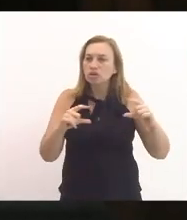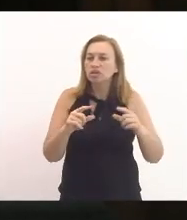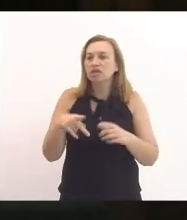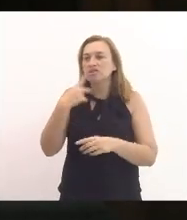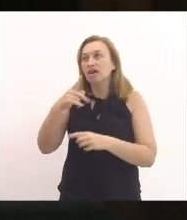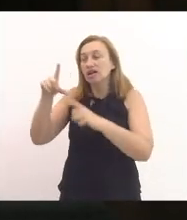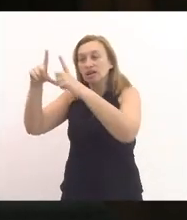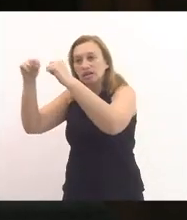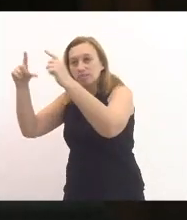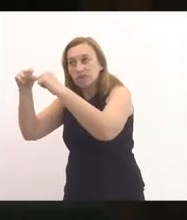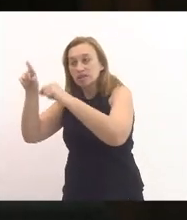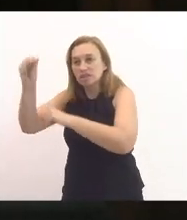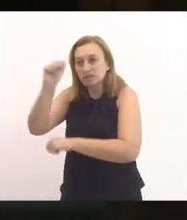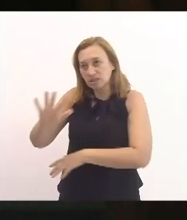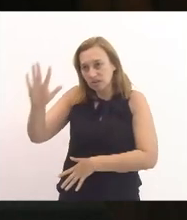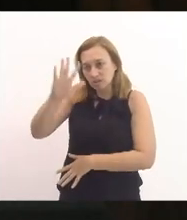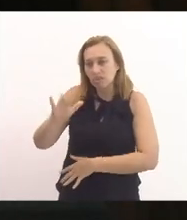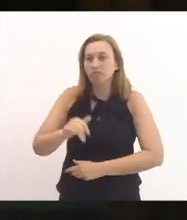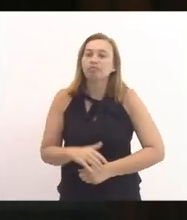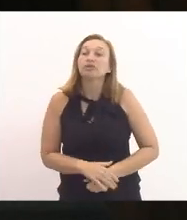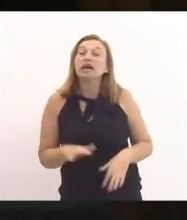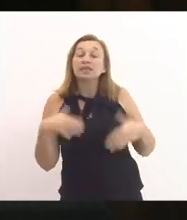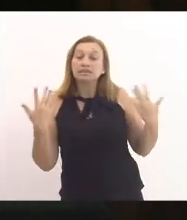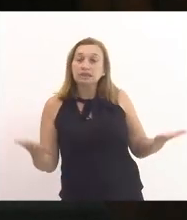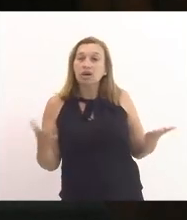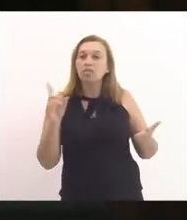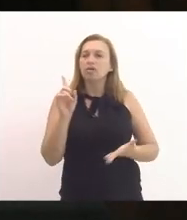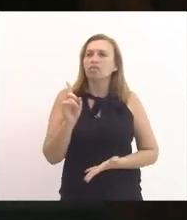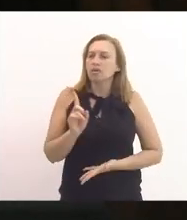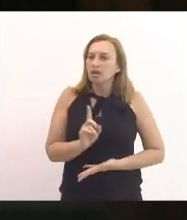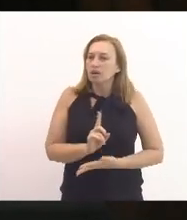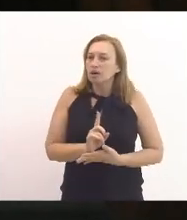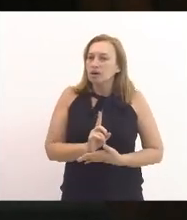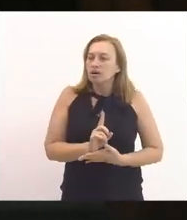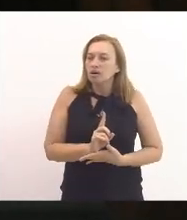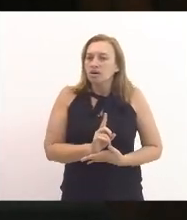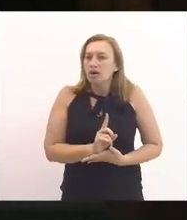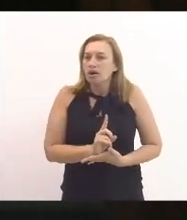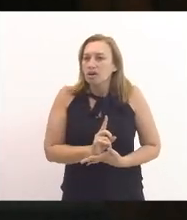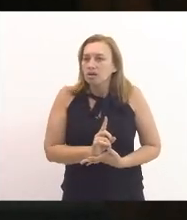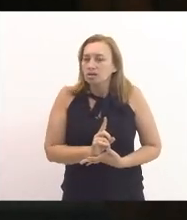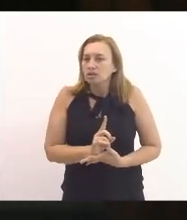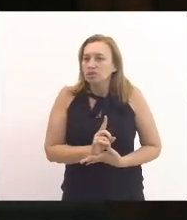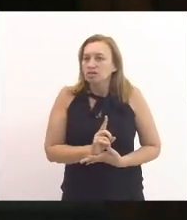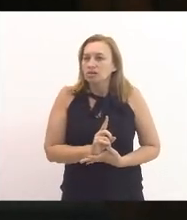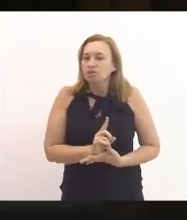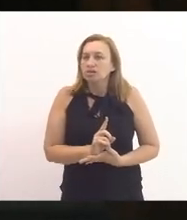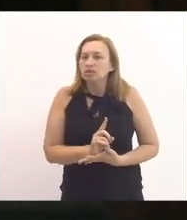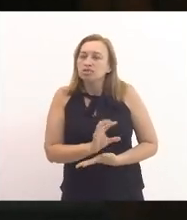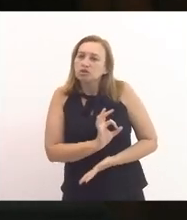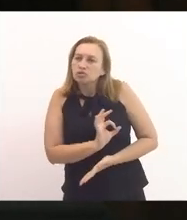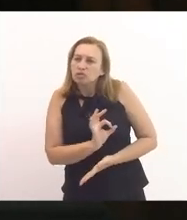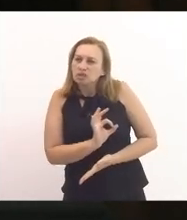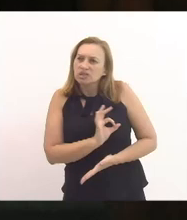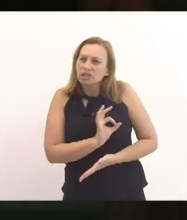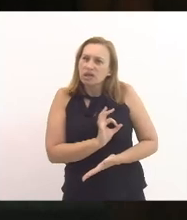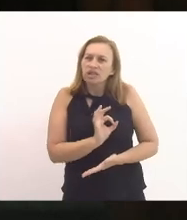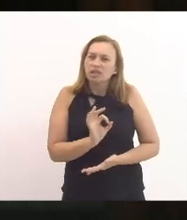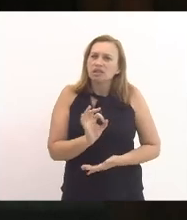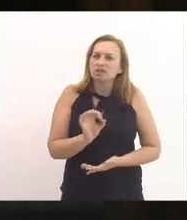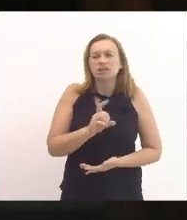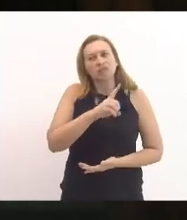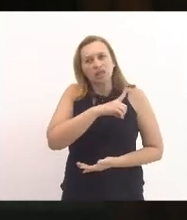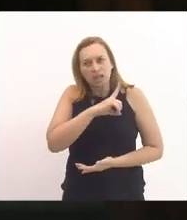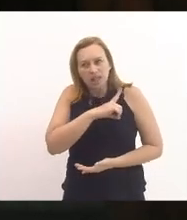tratado em Brasília a nível Nacional então essa seria Oi para o estilo digamos assim sem mexer com os